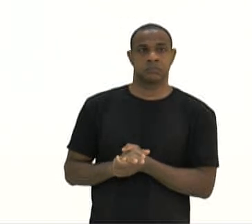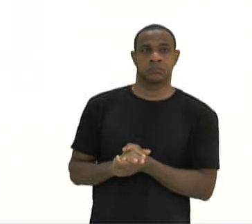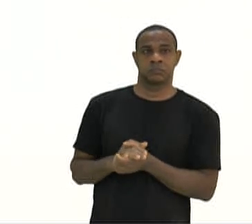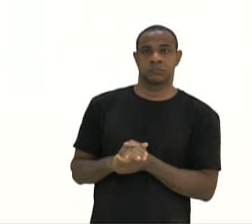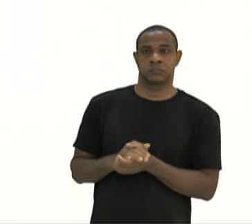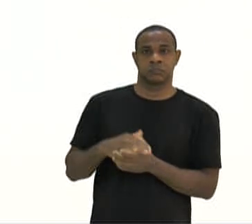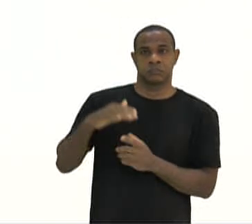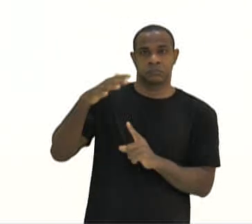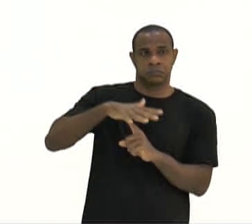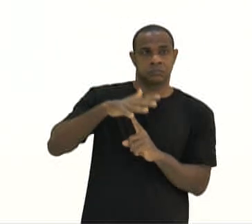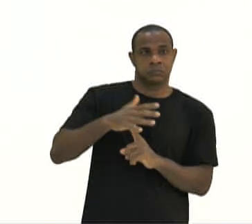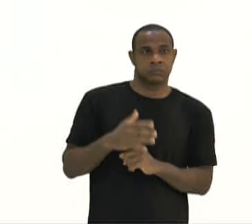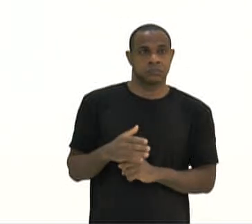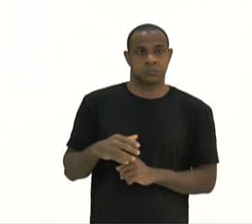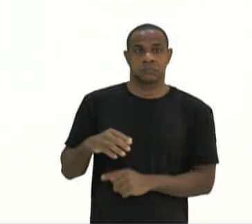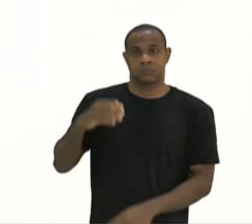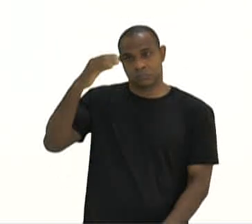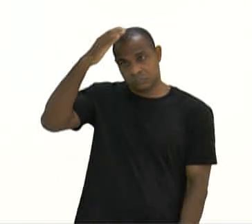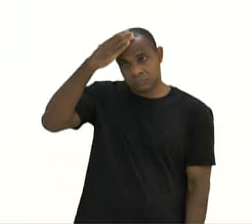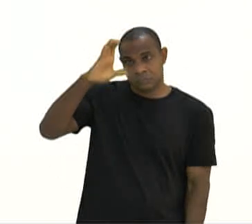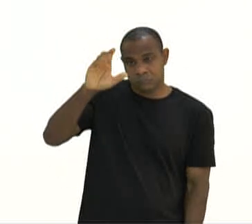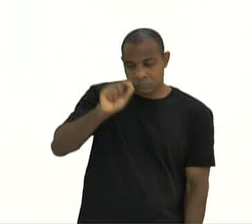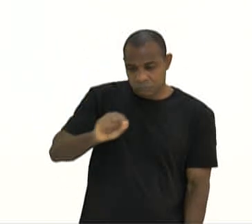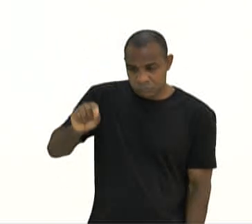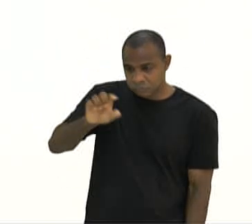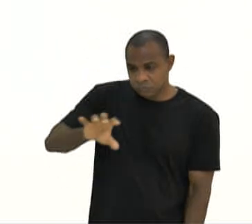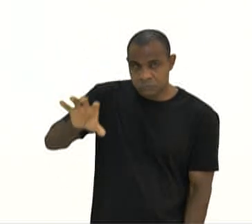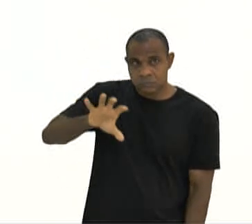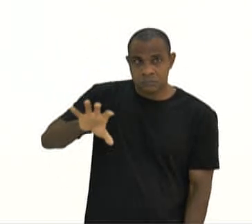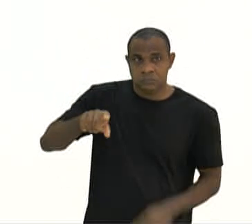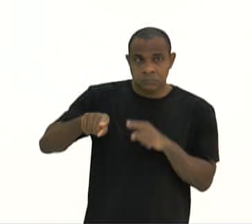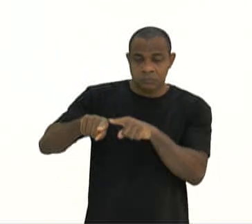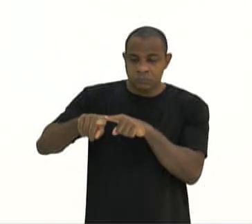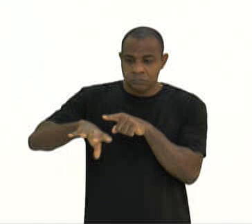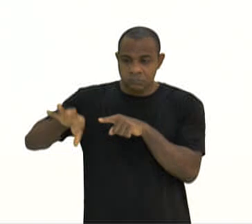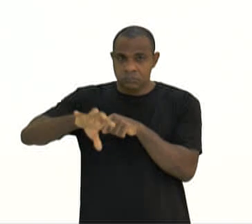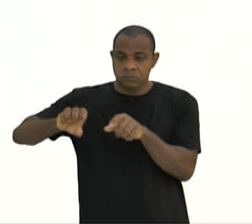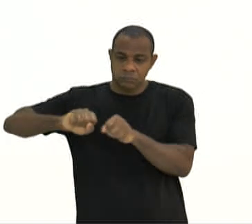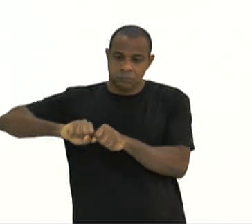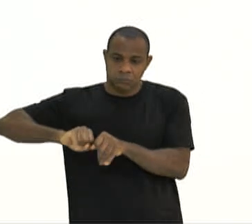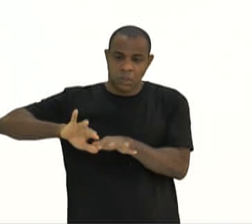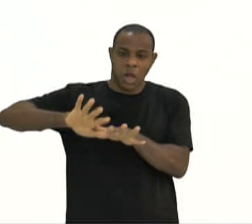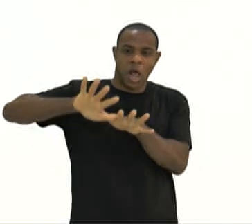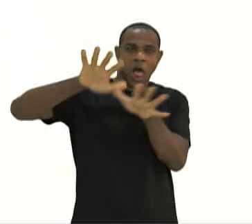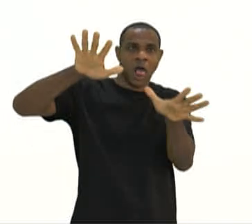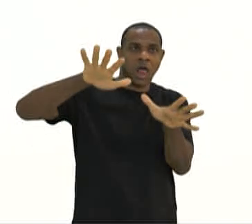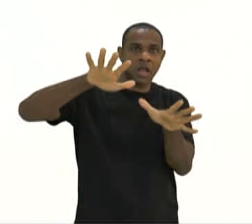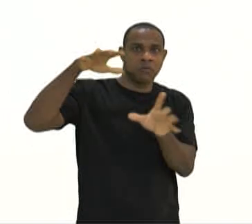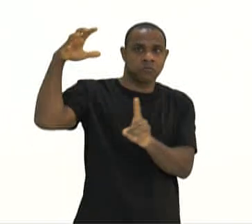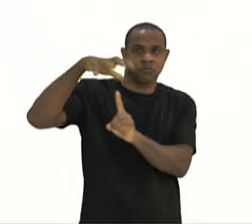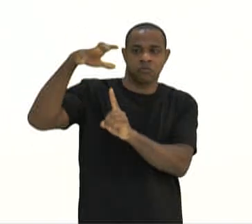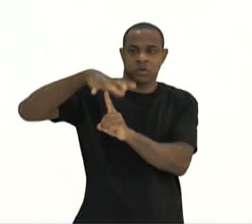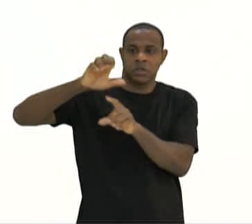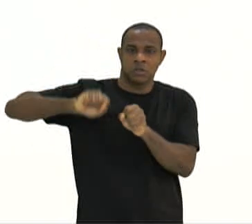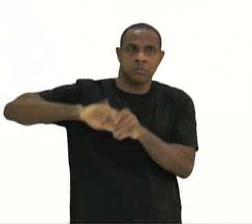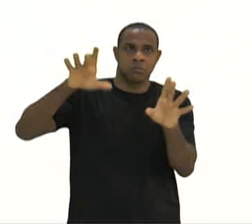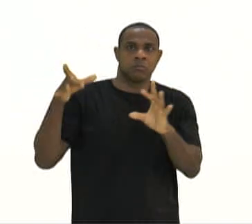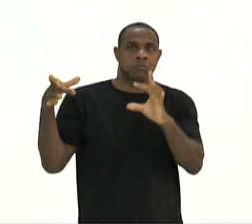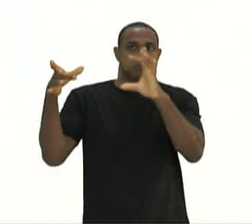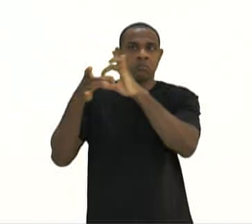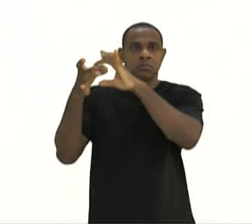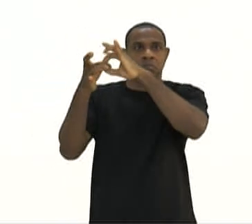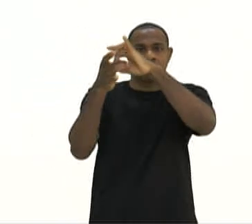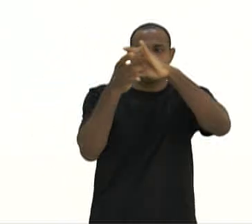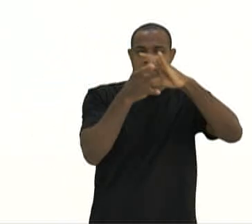paranaenses. Curitiba, então, está ali como a grande metrópole que influencia todo o estado, está conectada